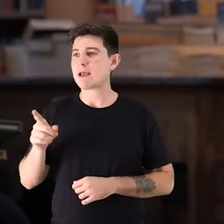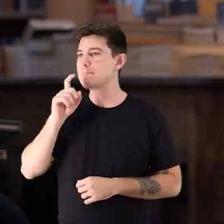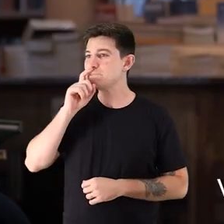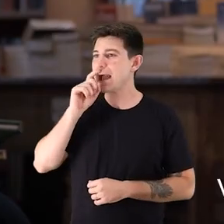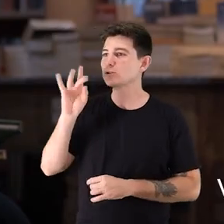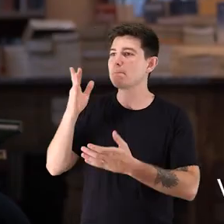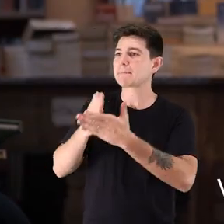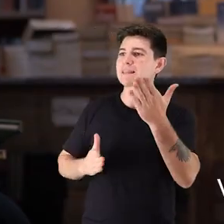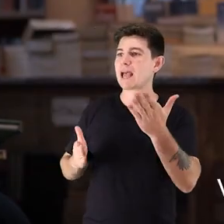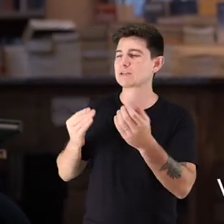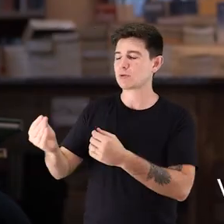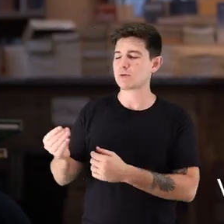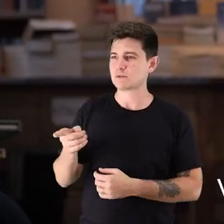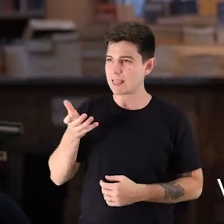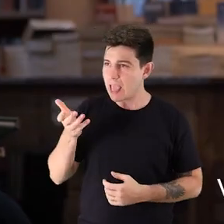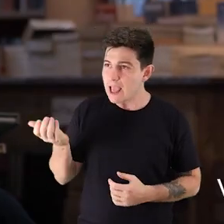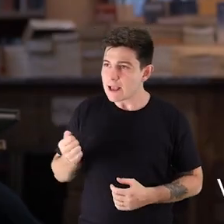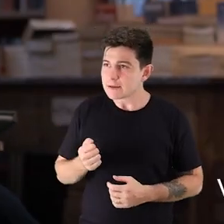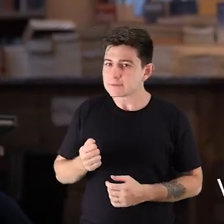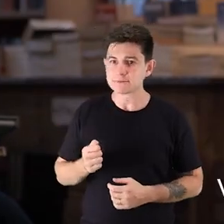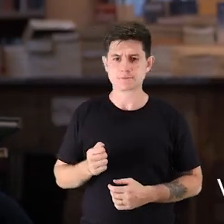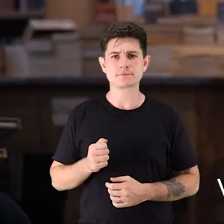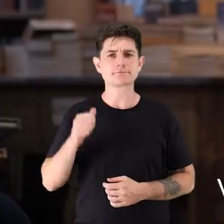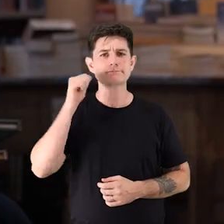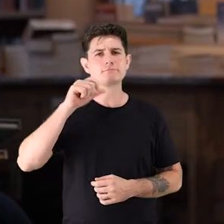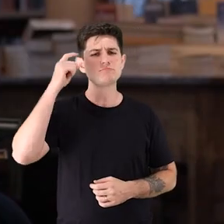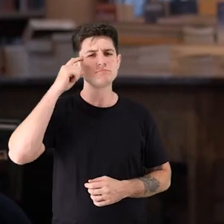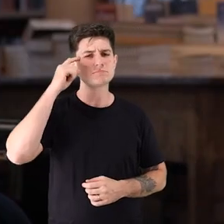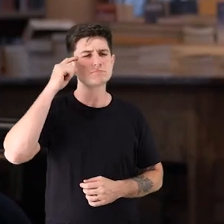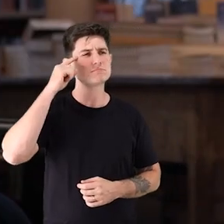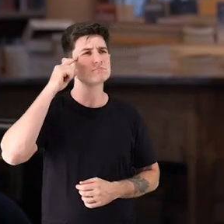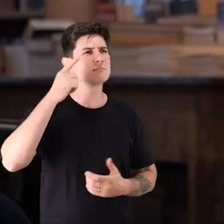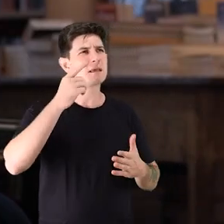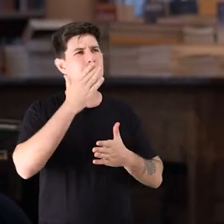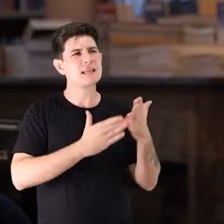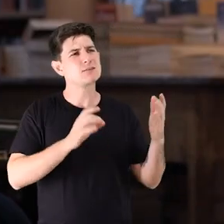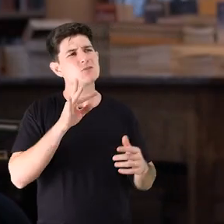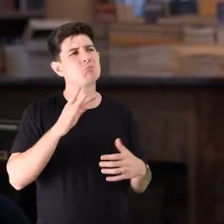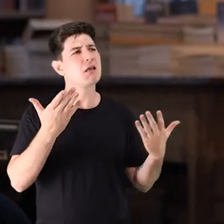acontecer? Você ia ficar com uma metade de pai. Metade de pai. Ela falou, mas...